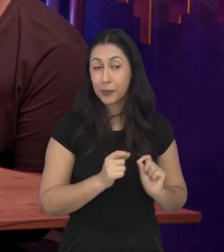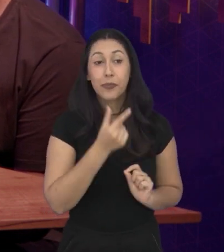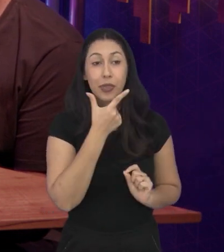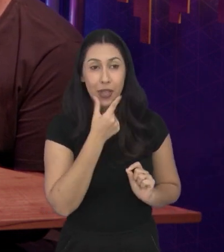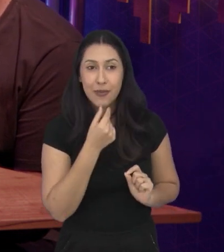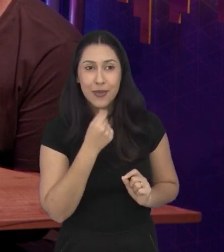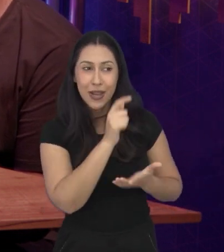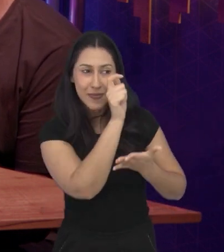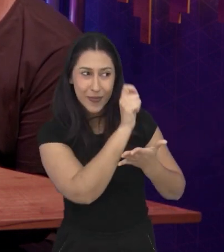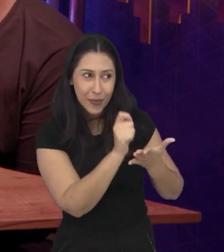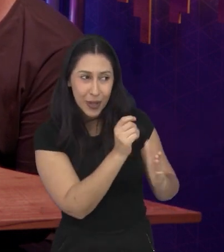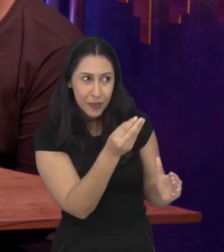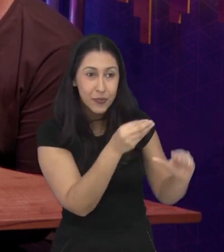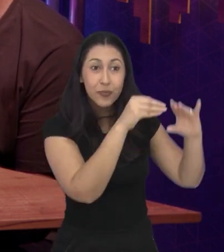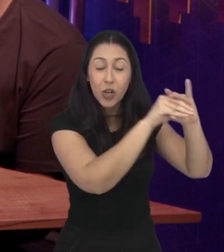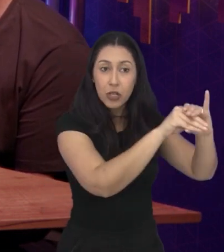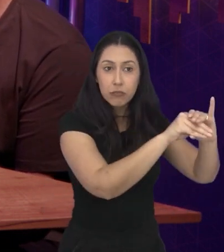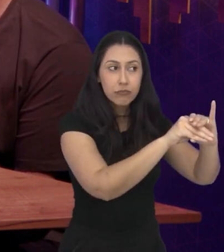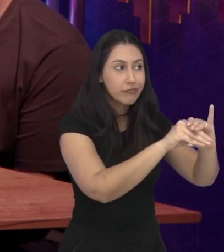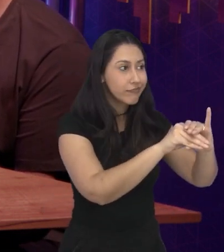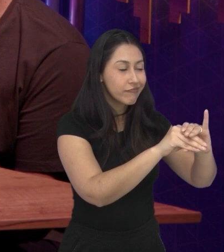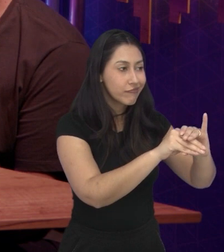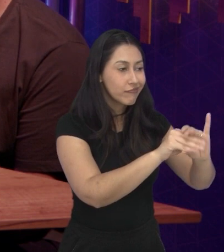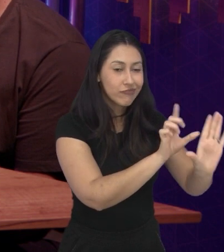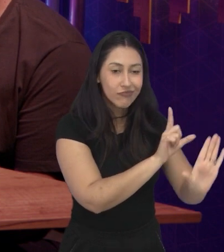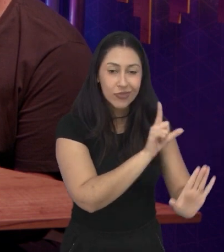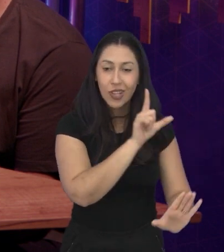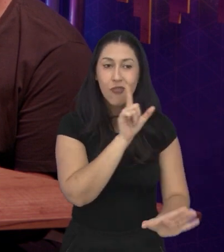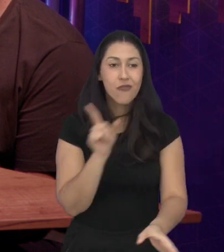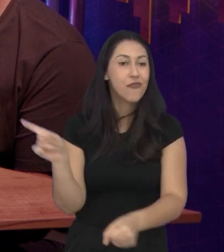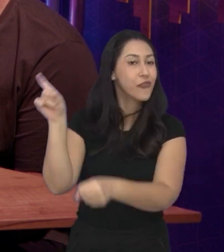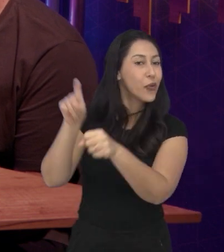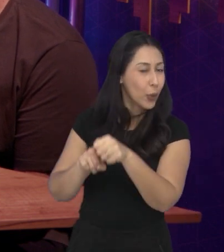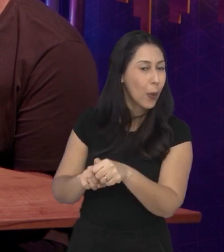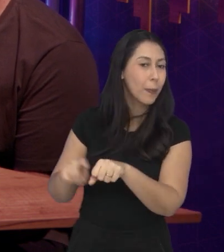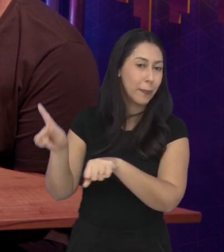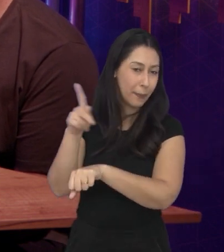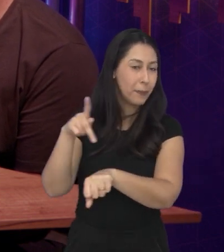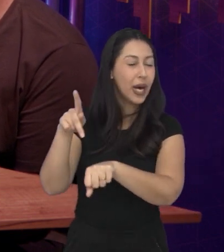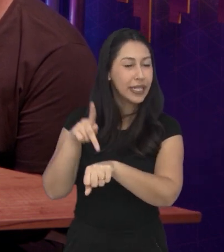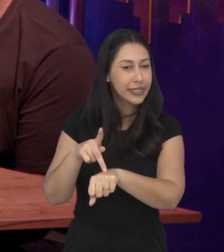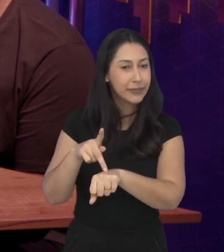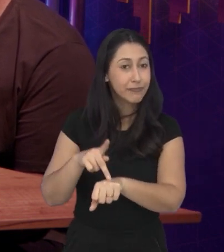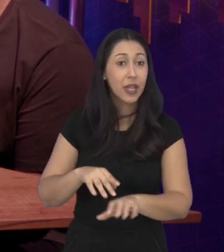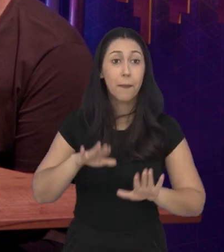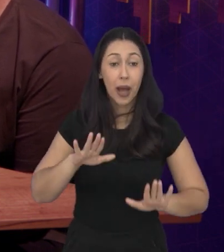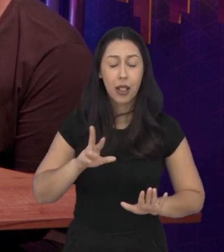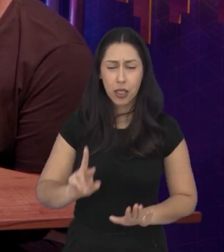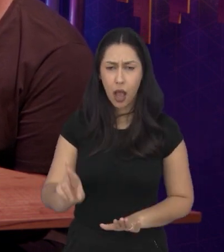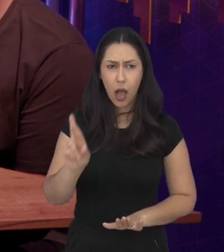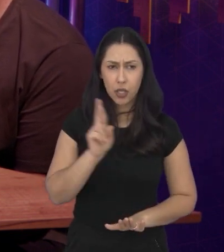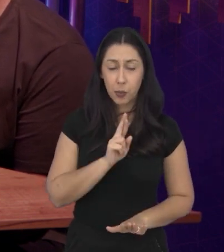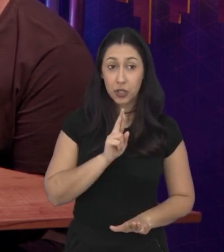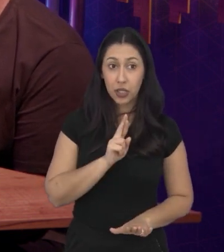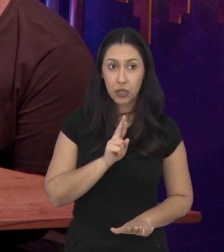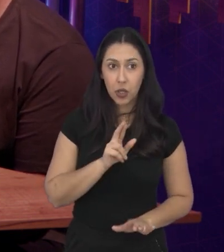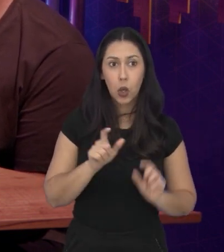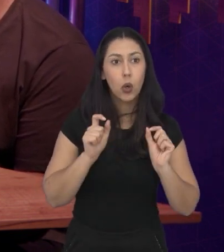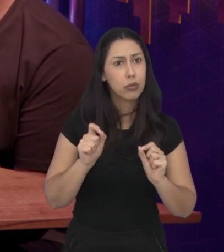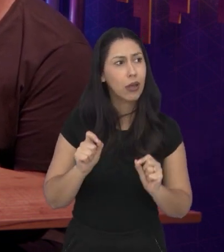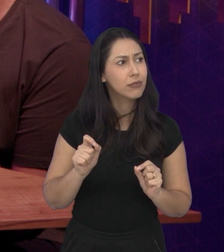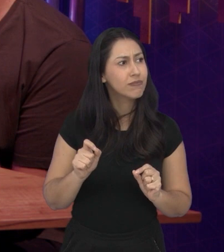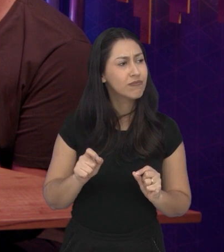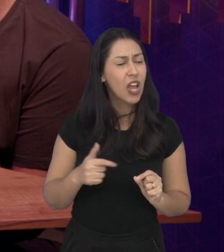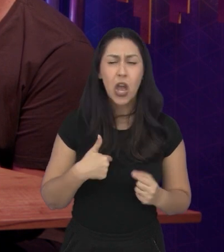essa mulher, ela foi embora. Mas aí, com a resposta, com a carta da Sophie, ela decide retomar